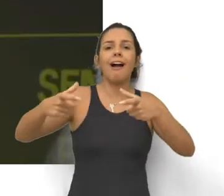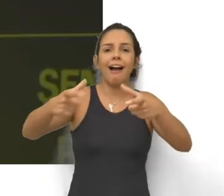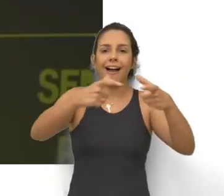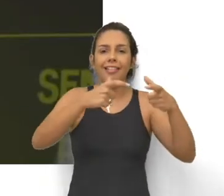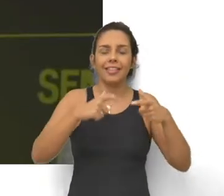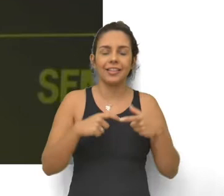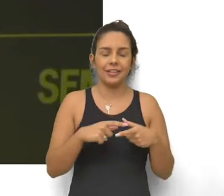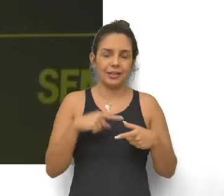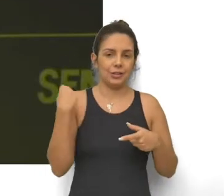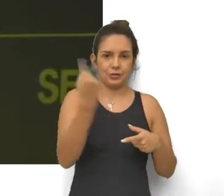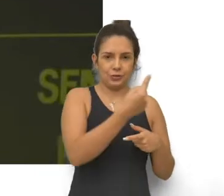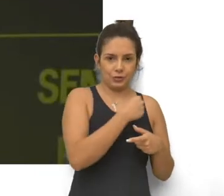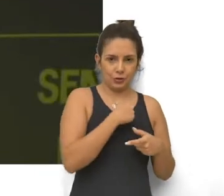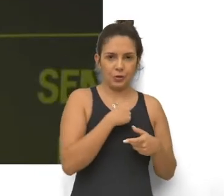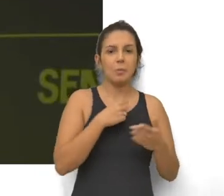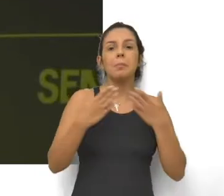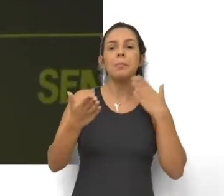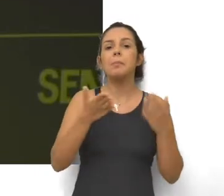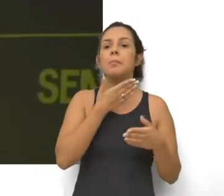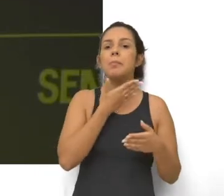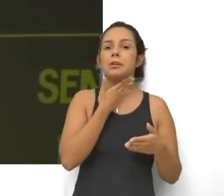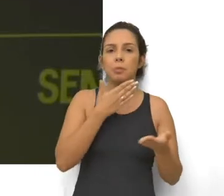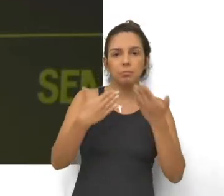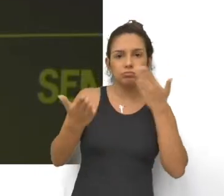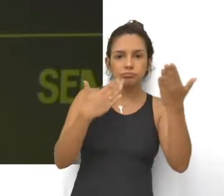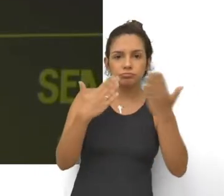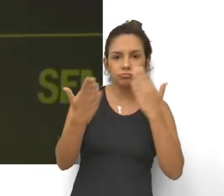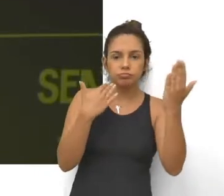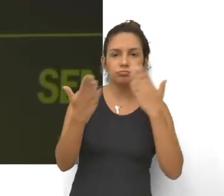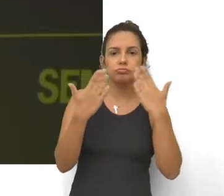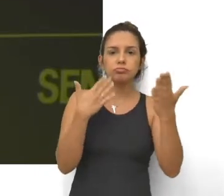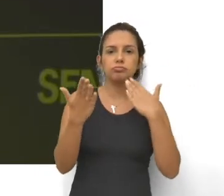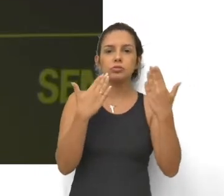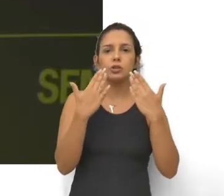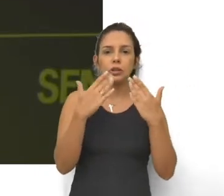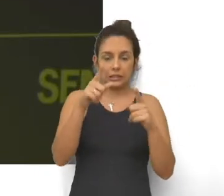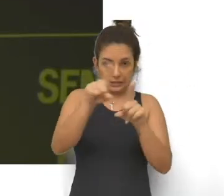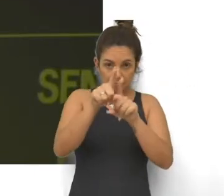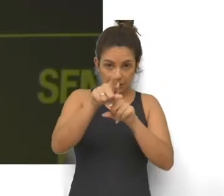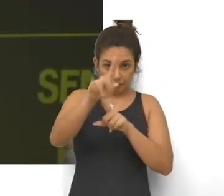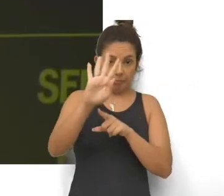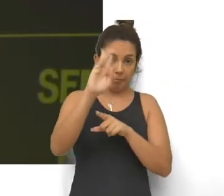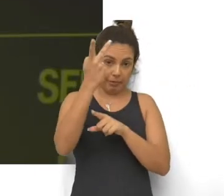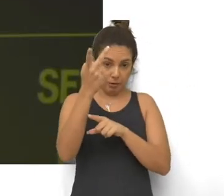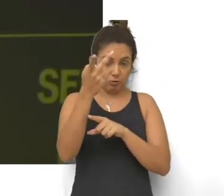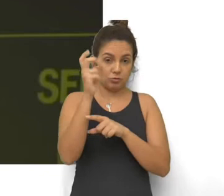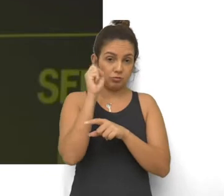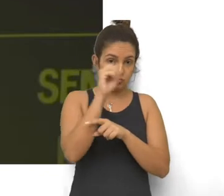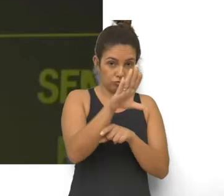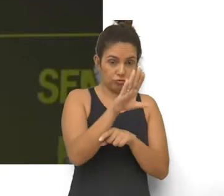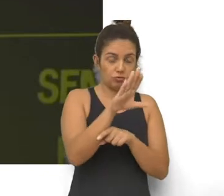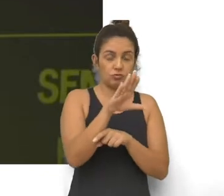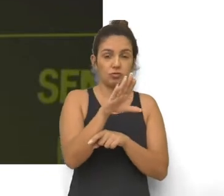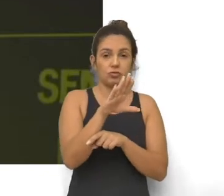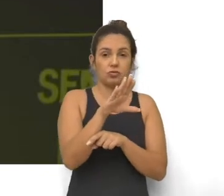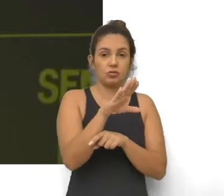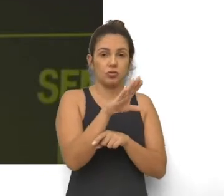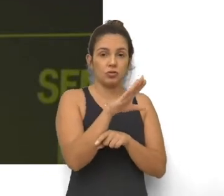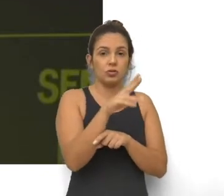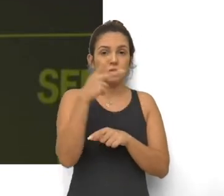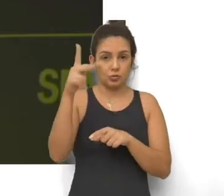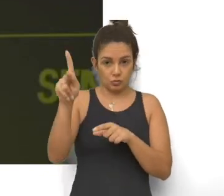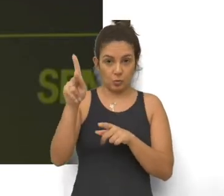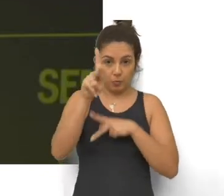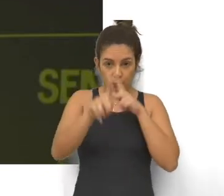E esse nosso bate-papo, além de, é claro, estar sendo transmitido para Belo Horizonte, que tem basicamente o